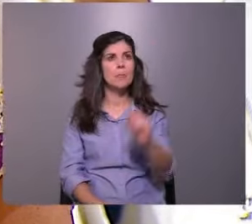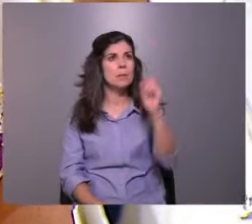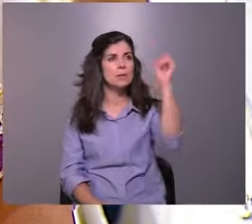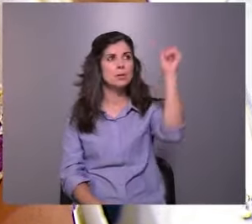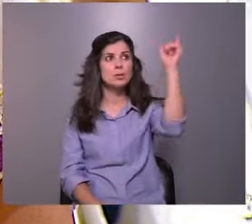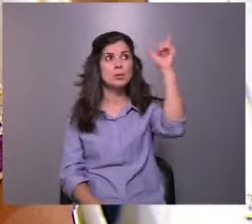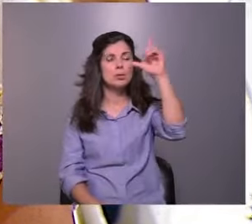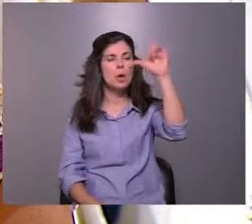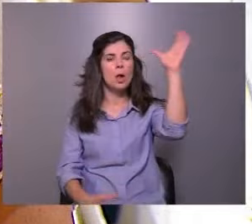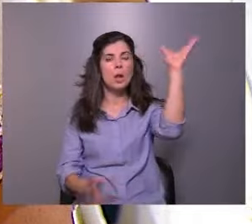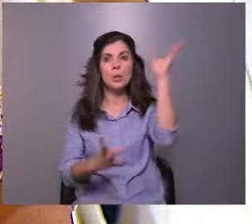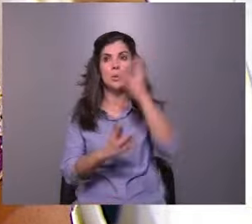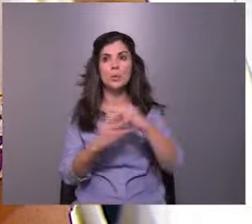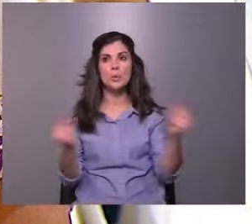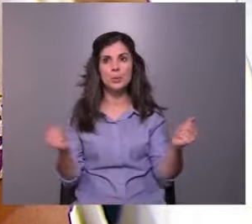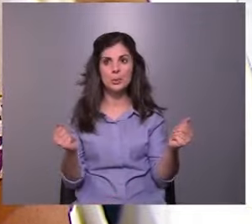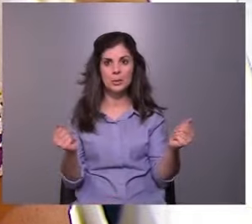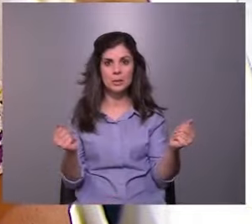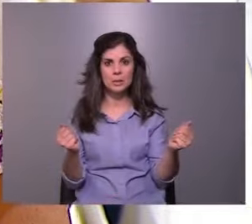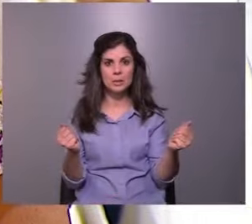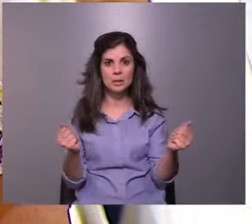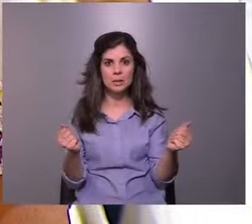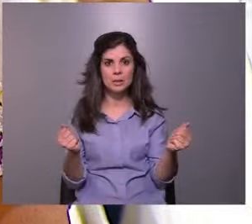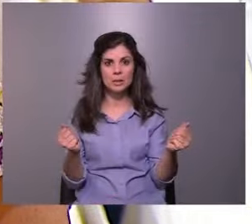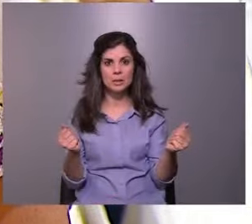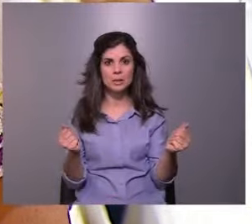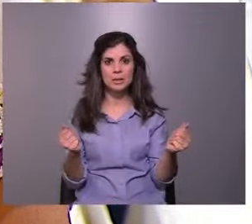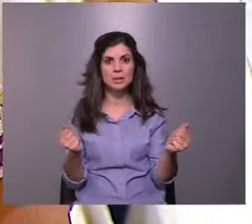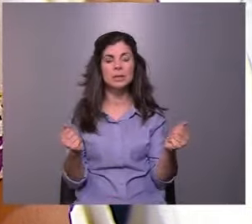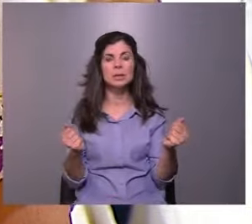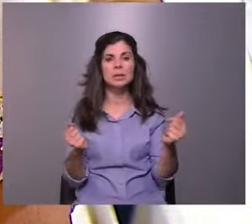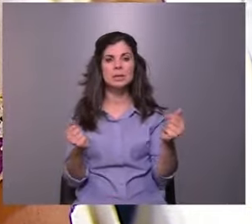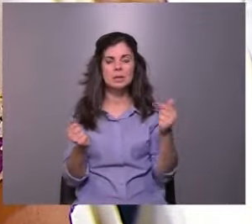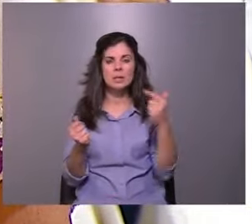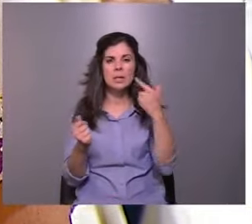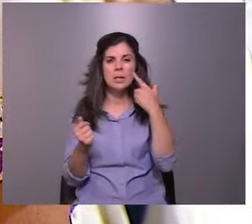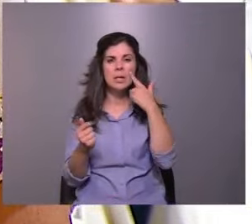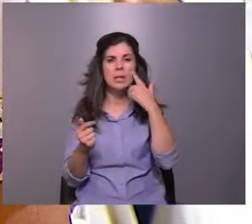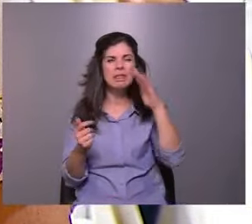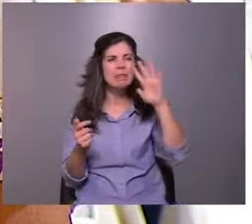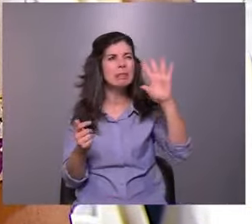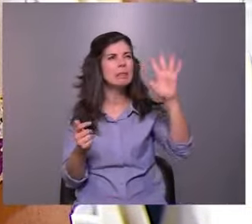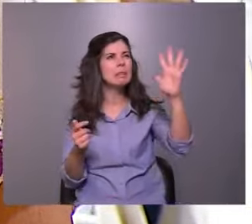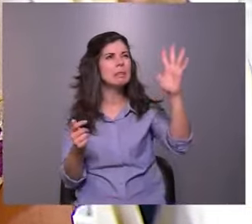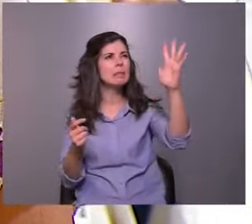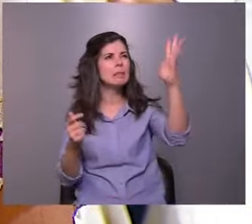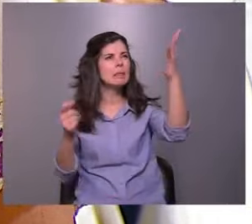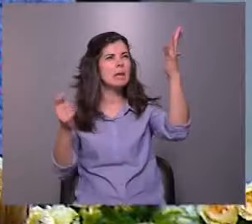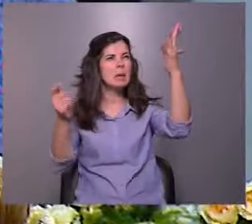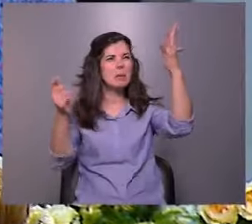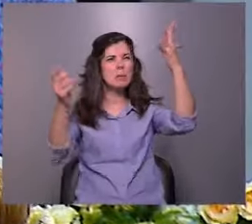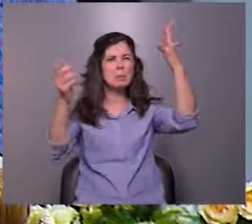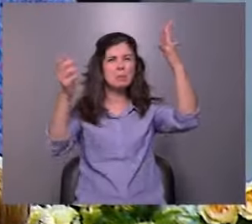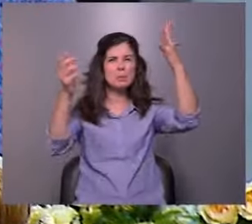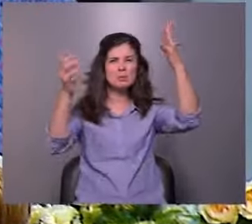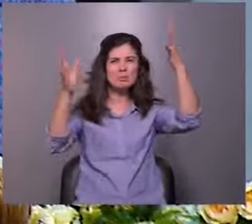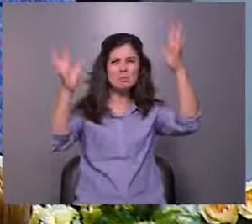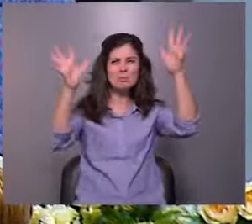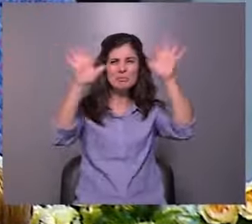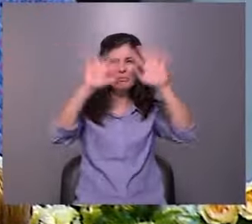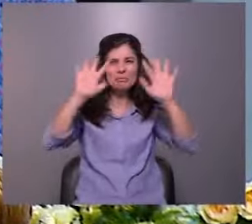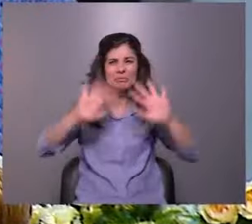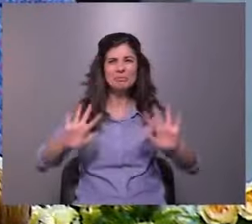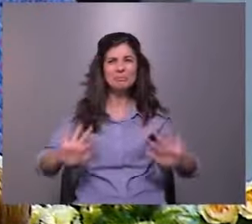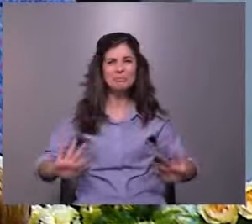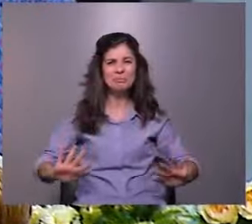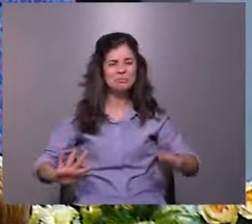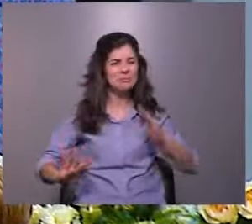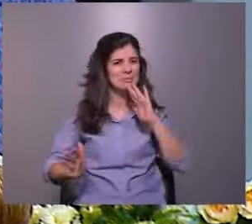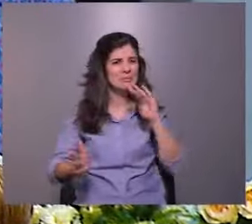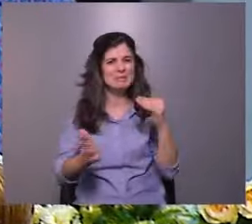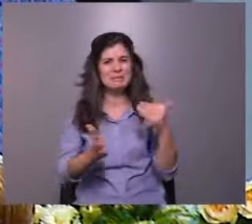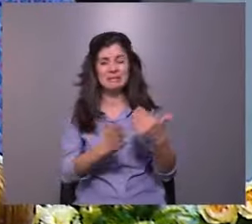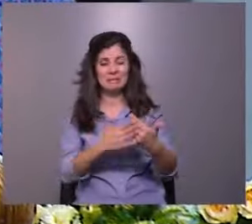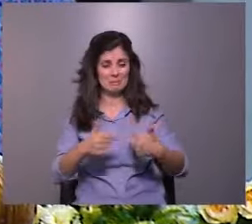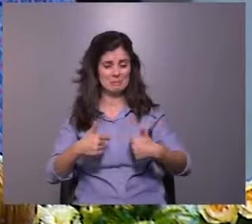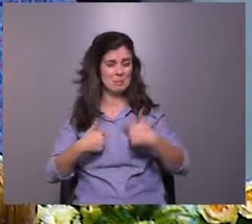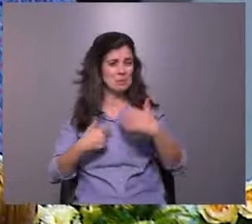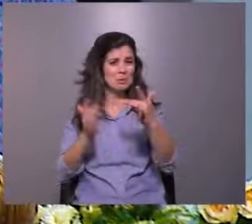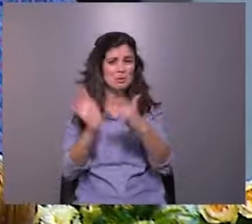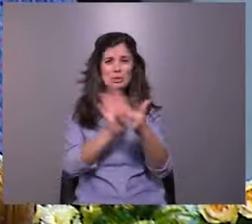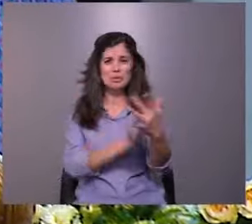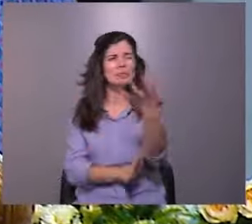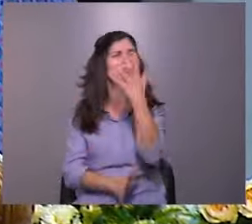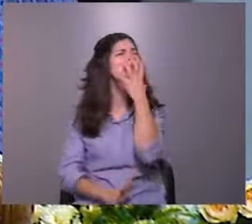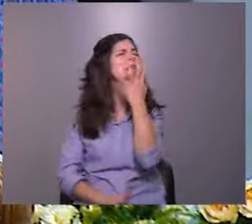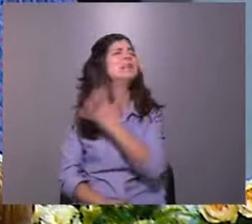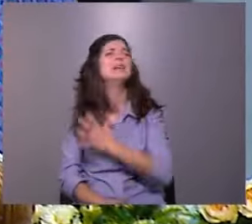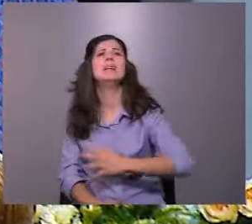mówił: Ojcze, przebacz im, bo nie wiedzą, co czynią. Było już około godziny szóstej i